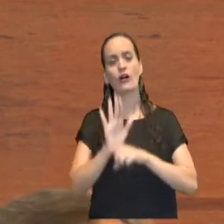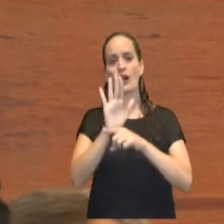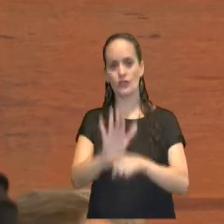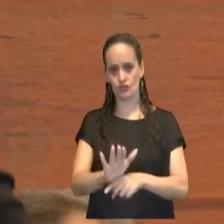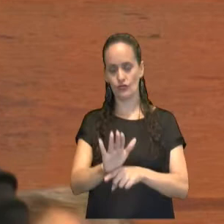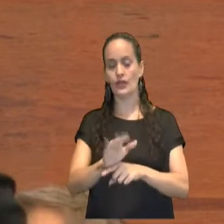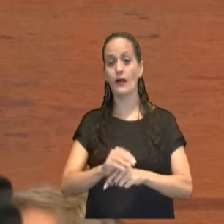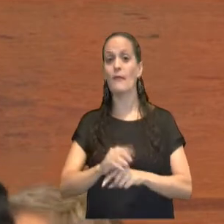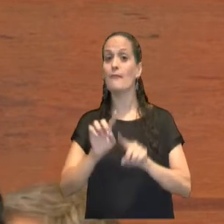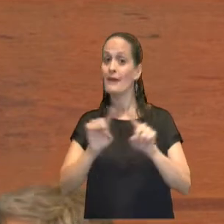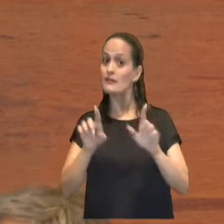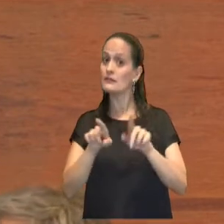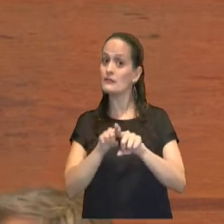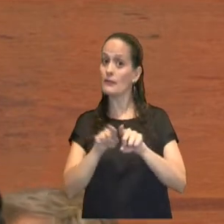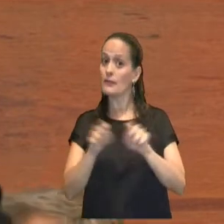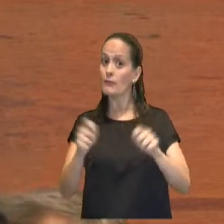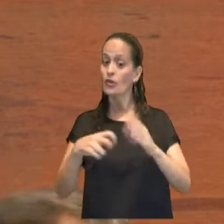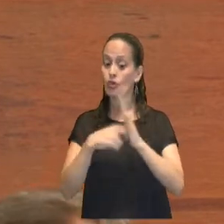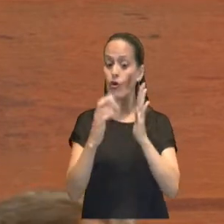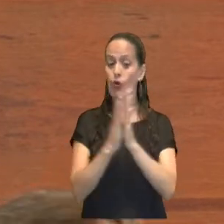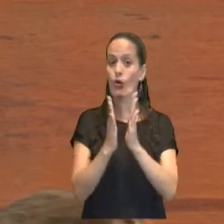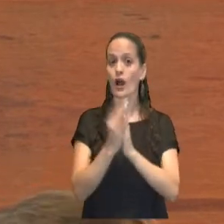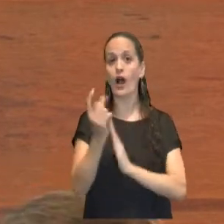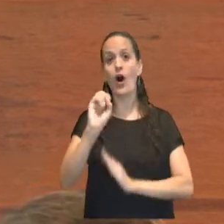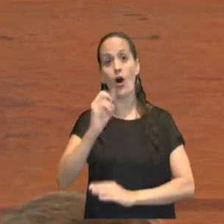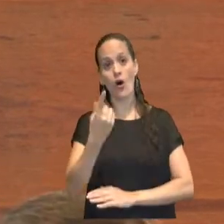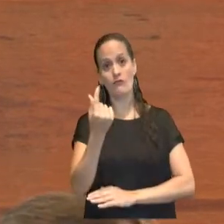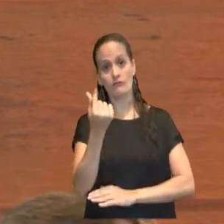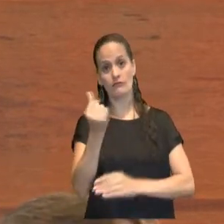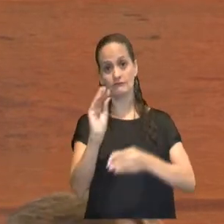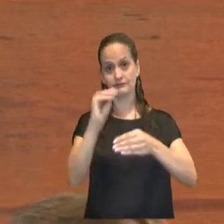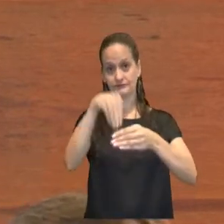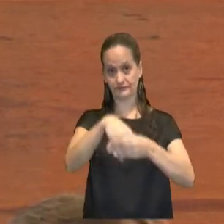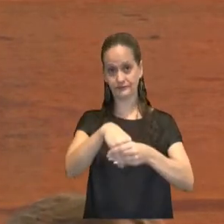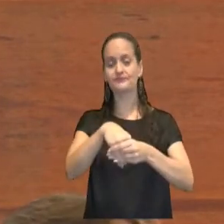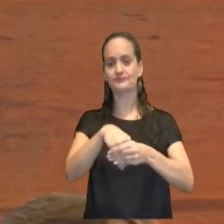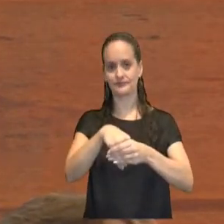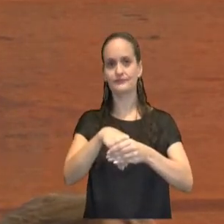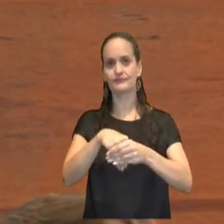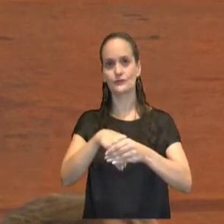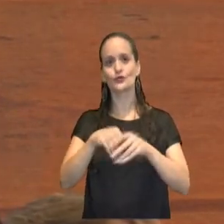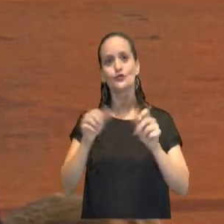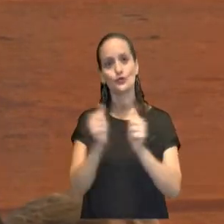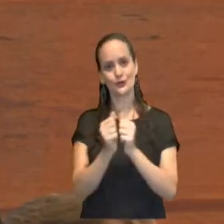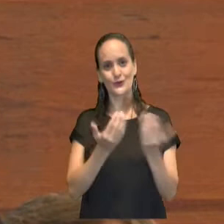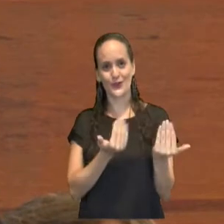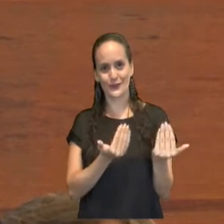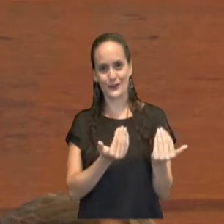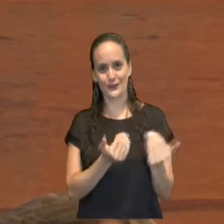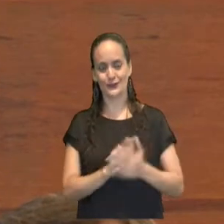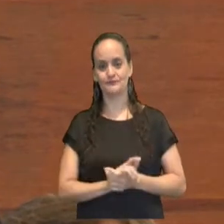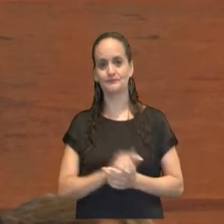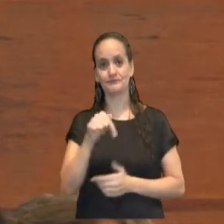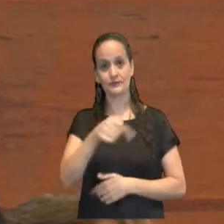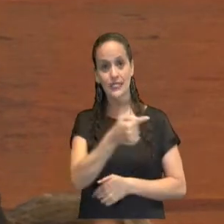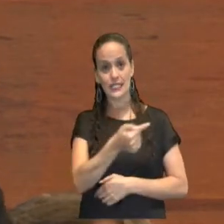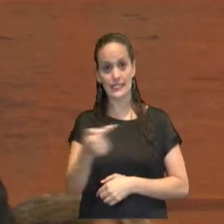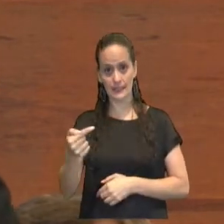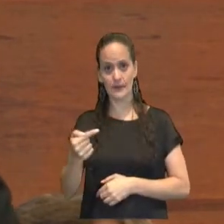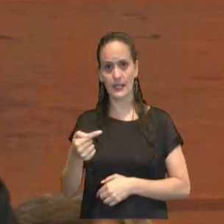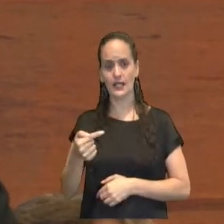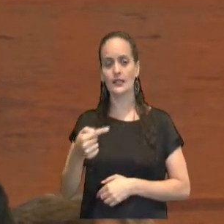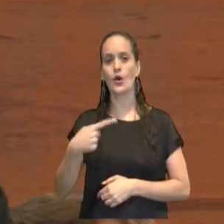Acima de tudo, está orando e contribuindo com este projeto, com esta atitude da nossa juventude. Esta semana, inclusive, pastor